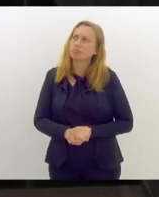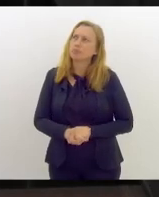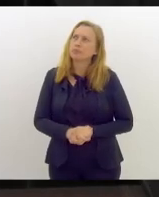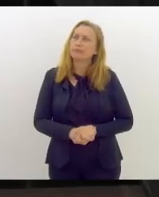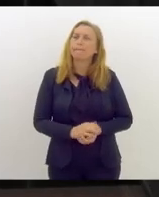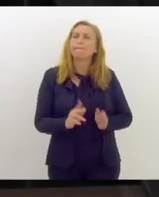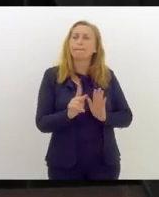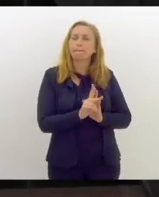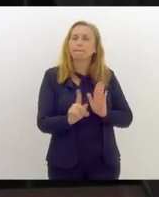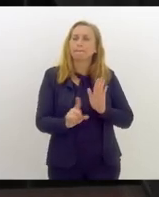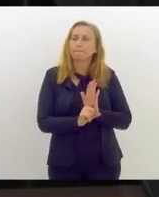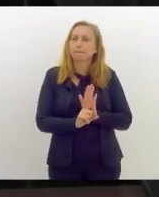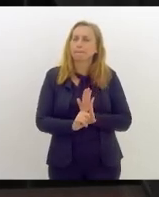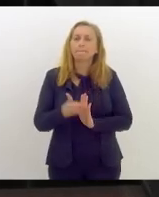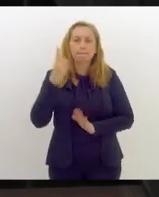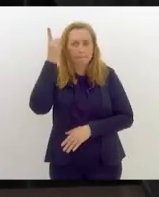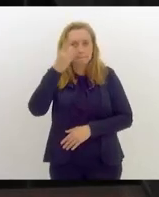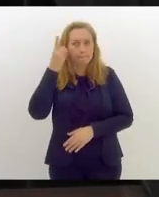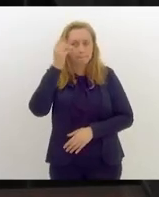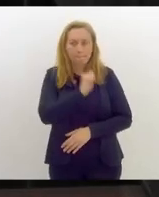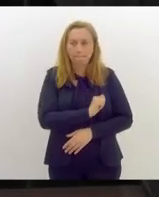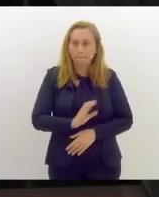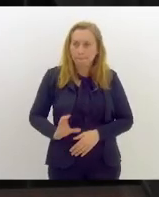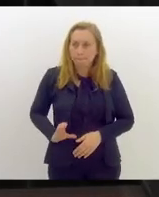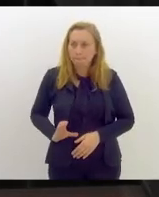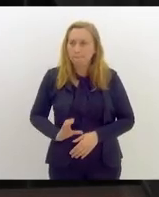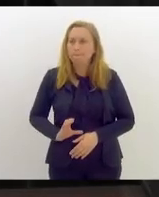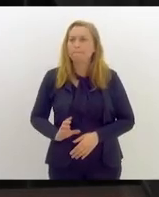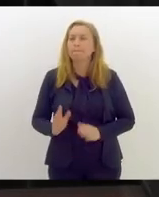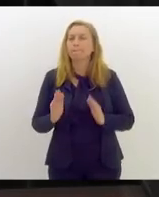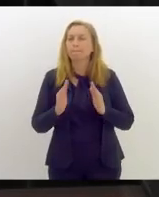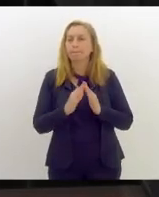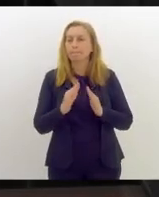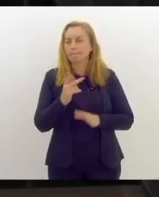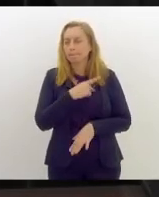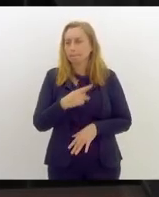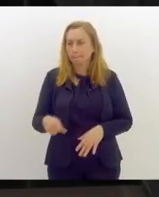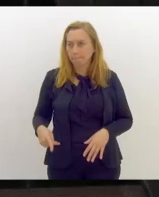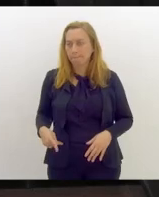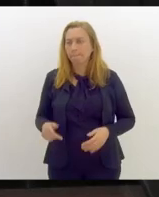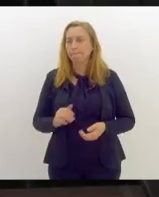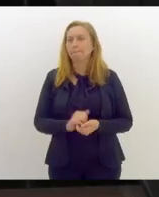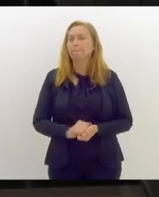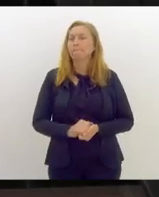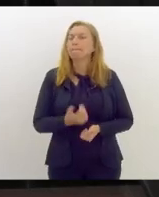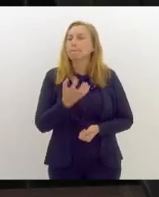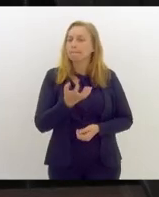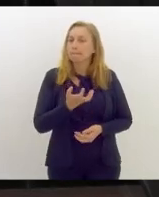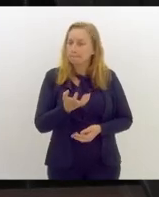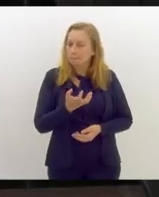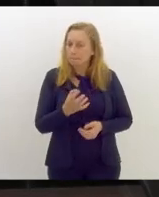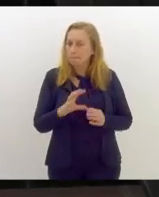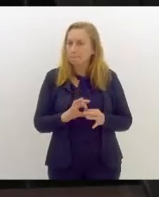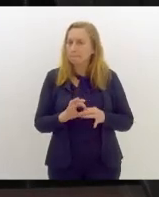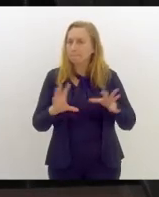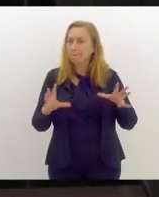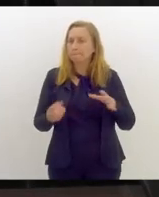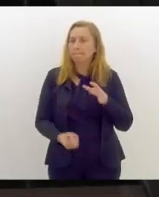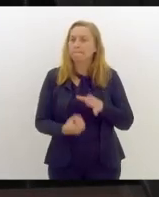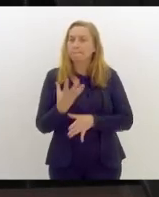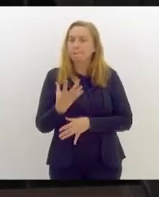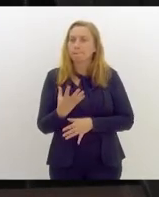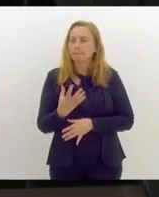um projeto de lei de autoria do deputado André Ceciliano ao nosso querido presidente que ele quer permitir a criação